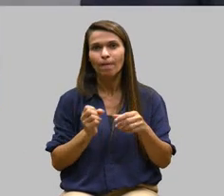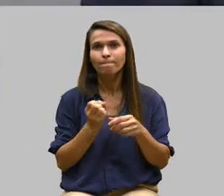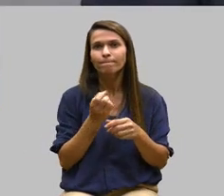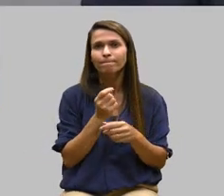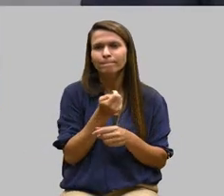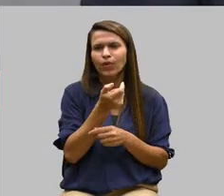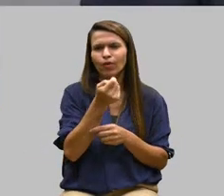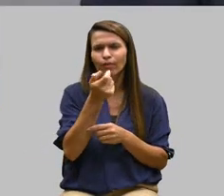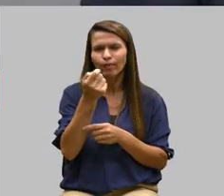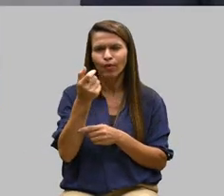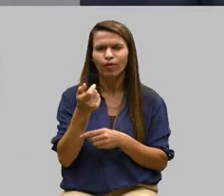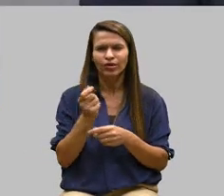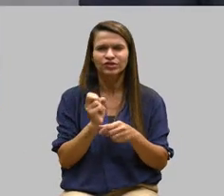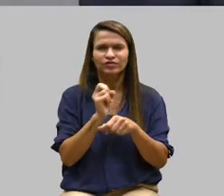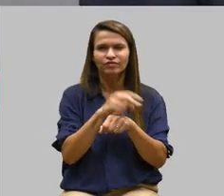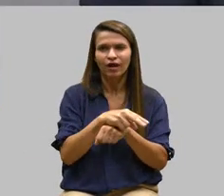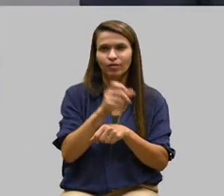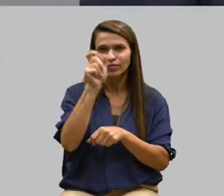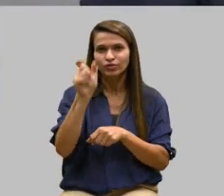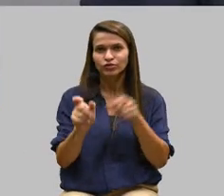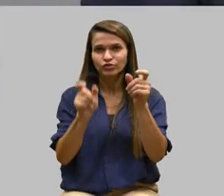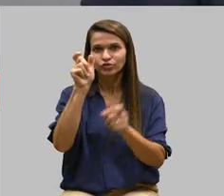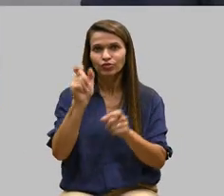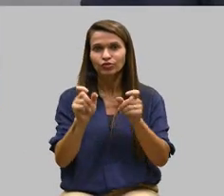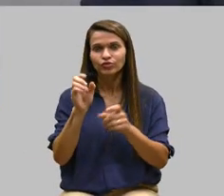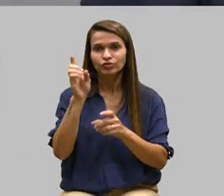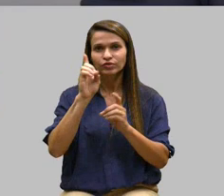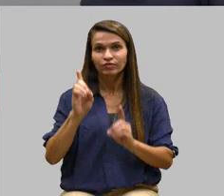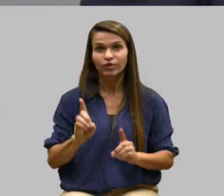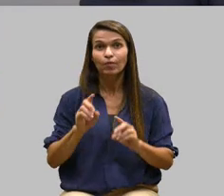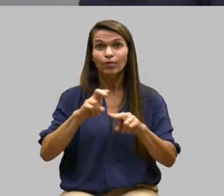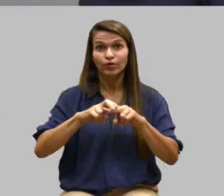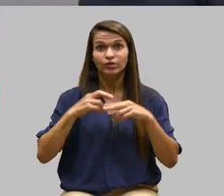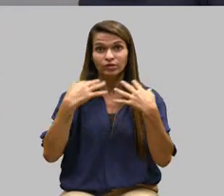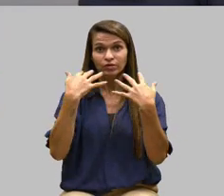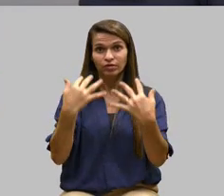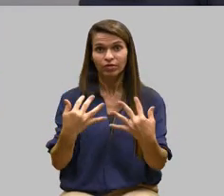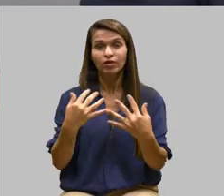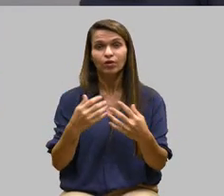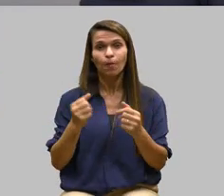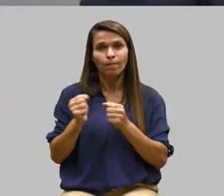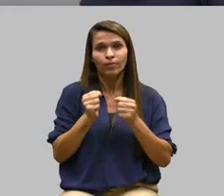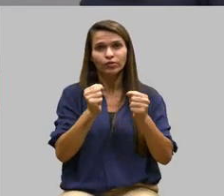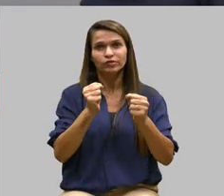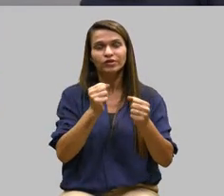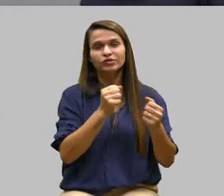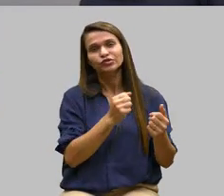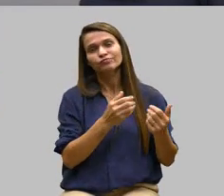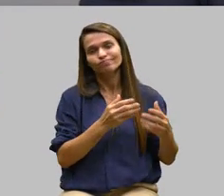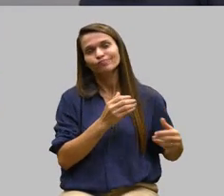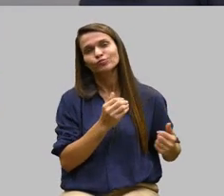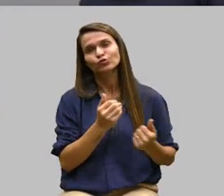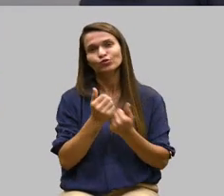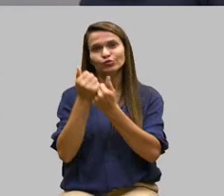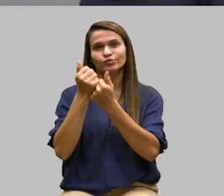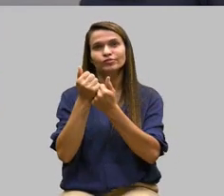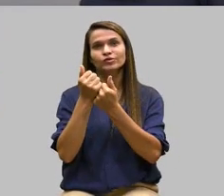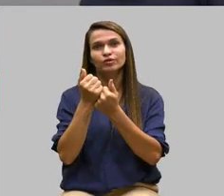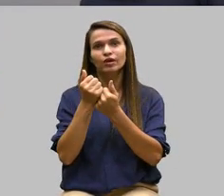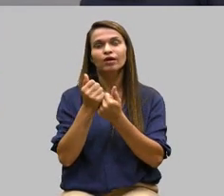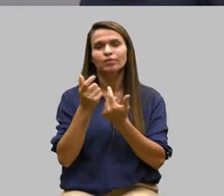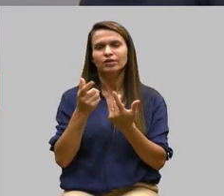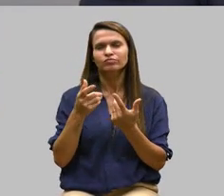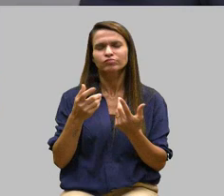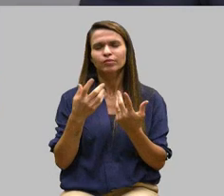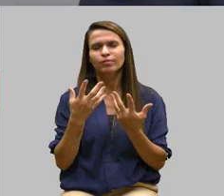com deficiência e por isso essa audiência tem o poder de contribuir com a discussão sendo um espaço para ouvir o depoimento de pessoas